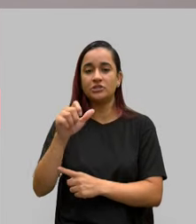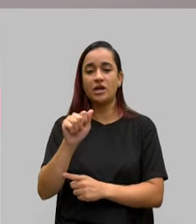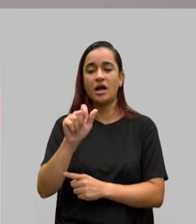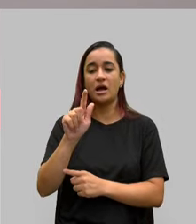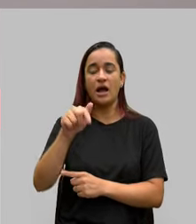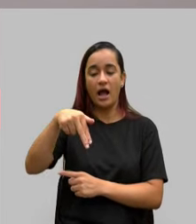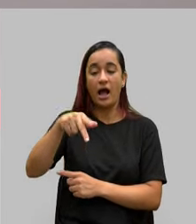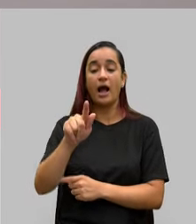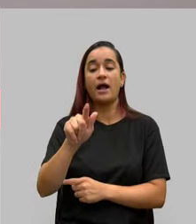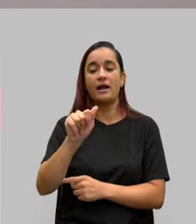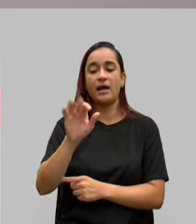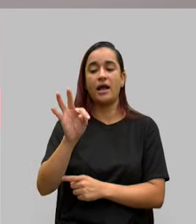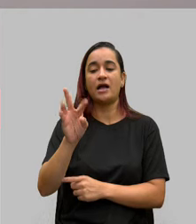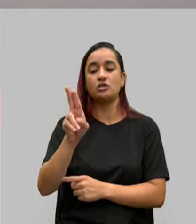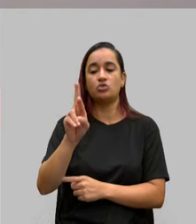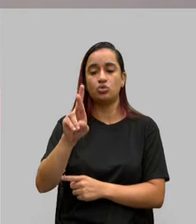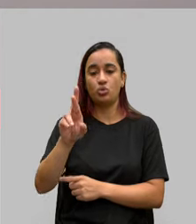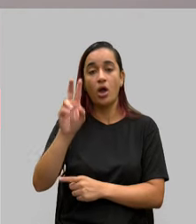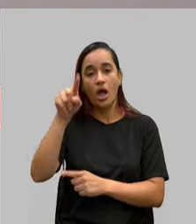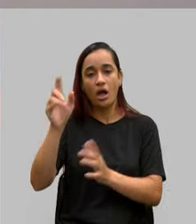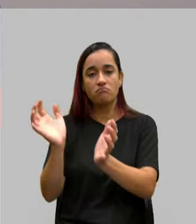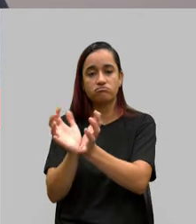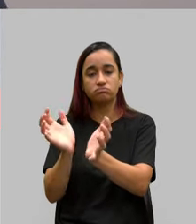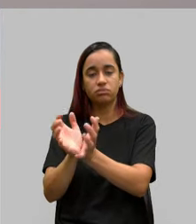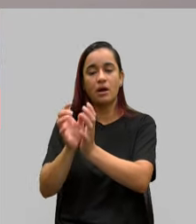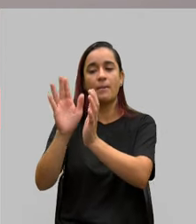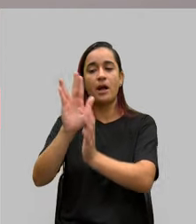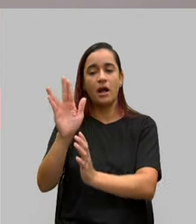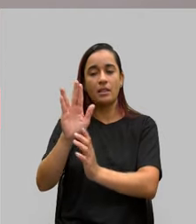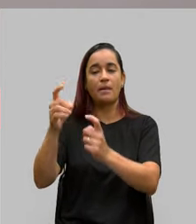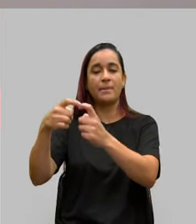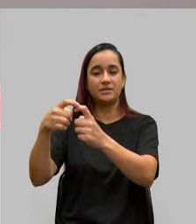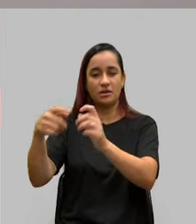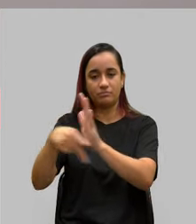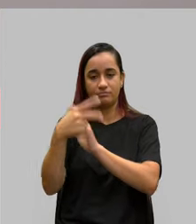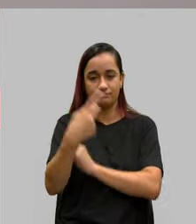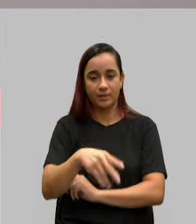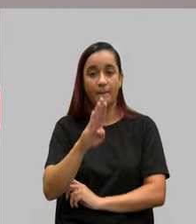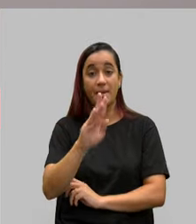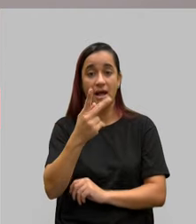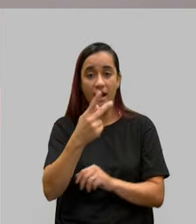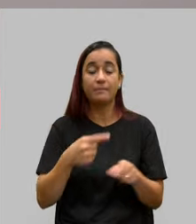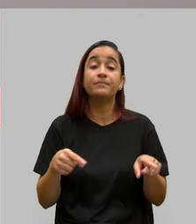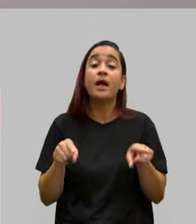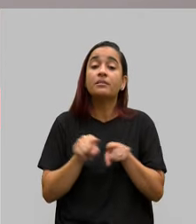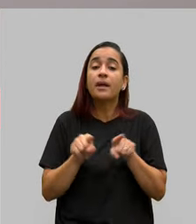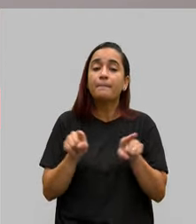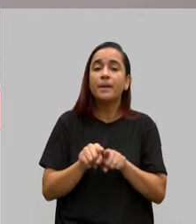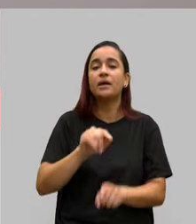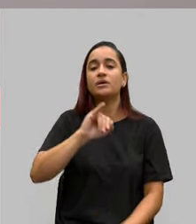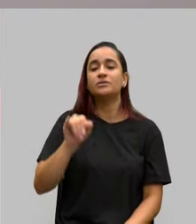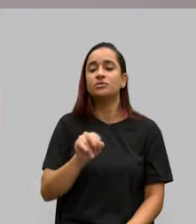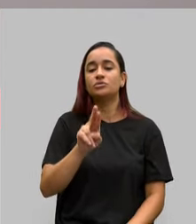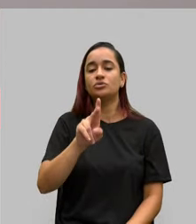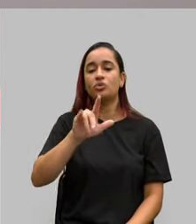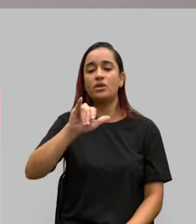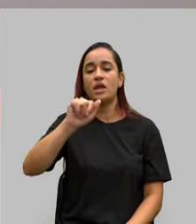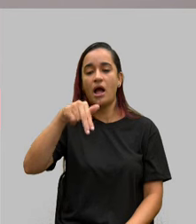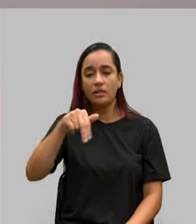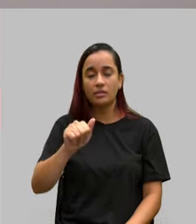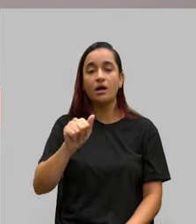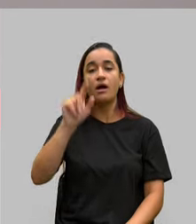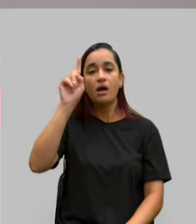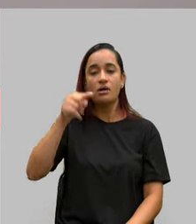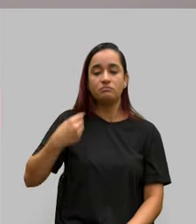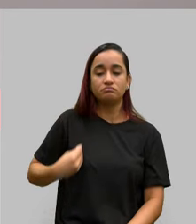cannabis medicinal de Belo Horizonte conosco também Juliana ceolim Presidente da Associação Brasileira de pacientes